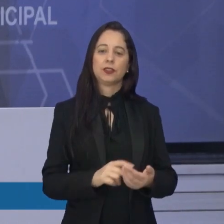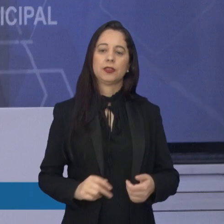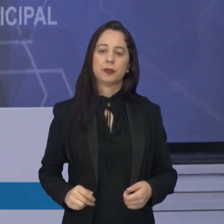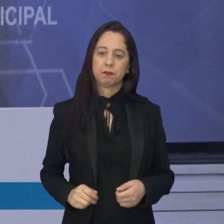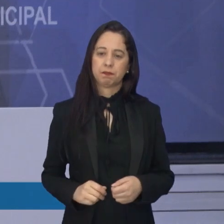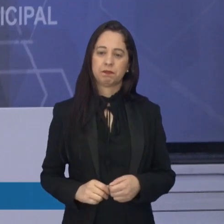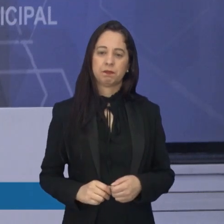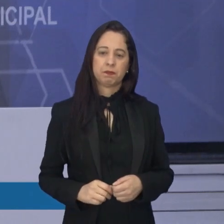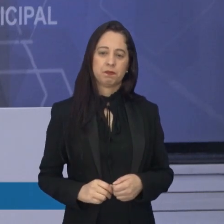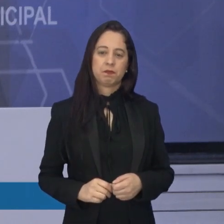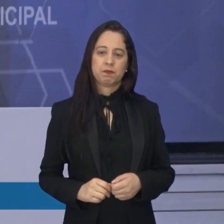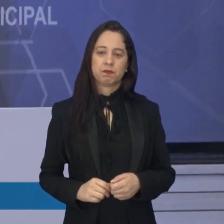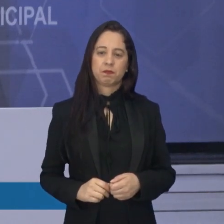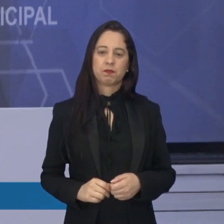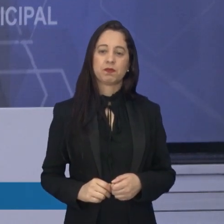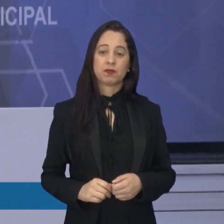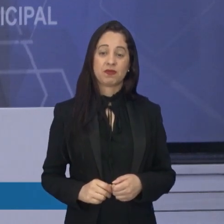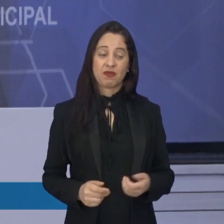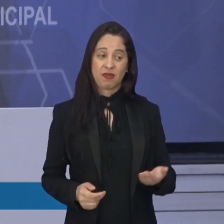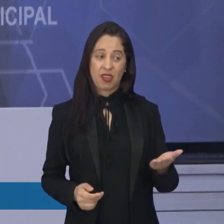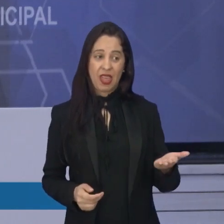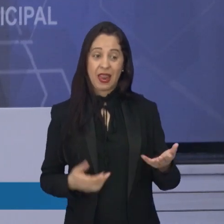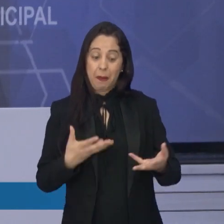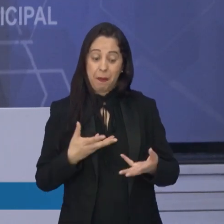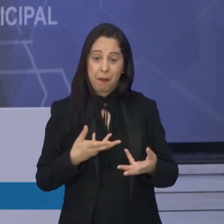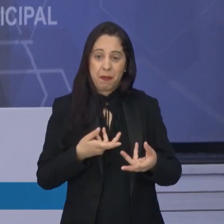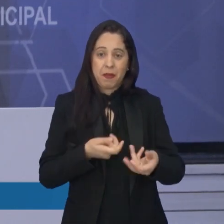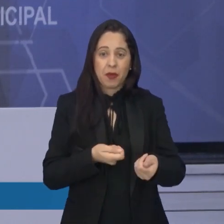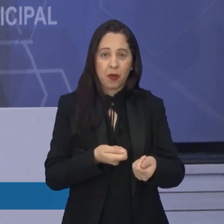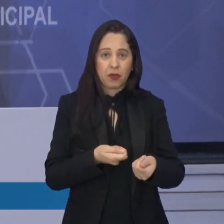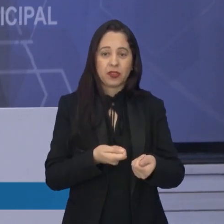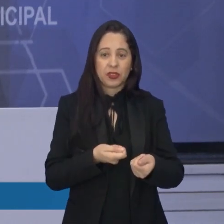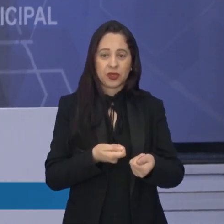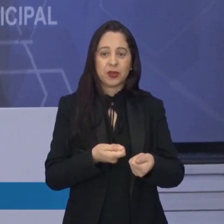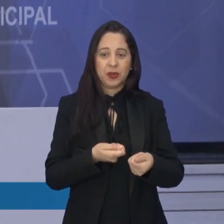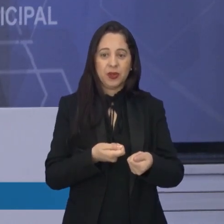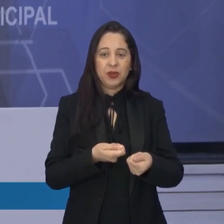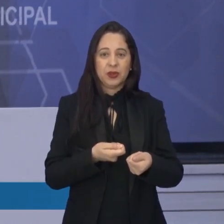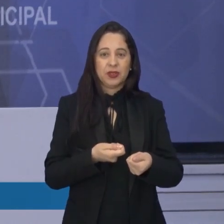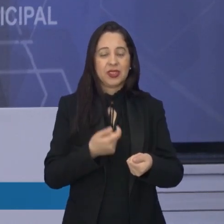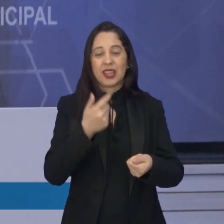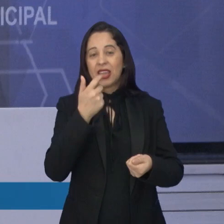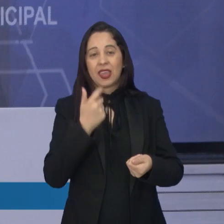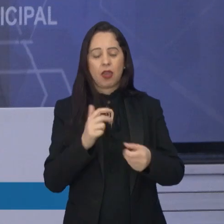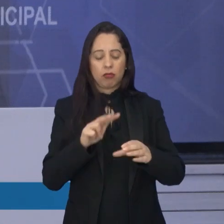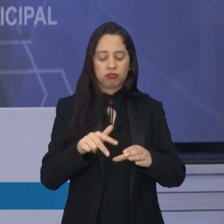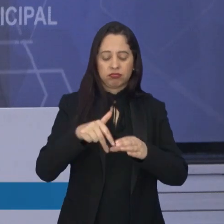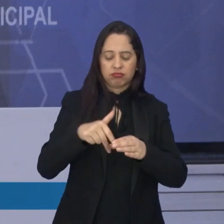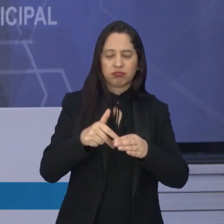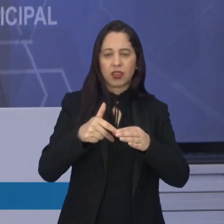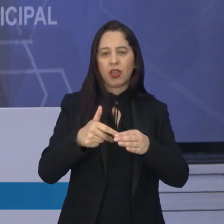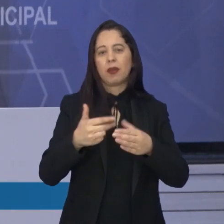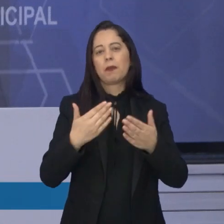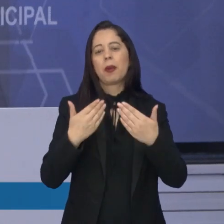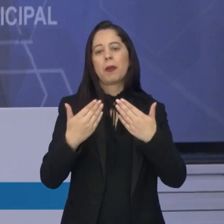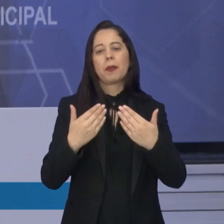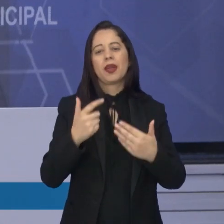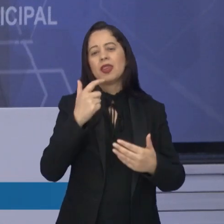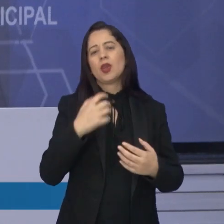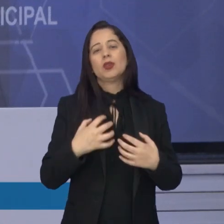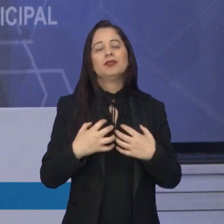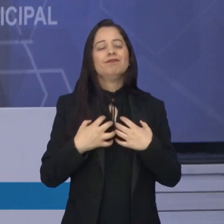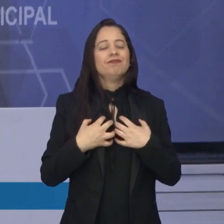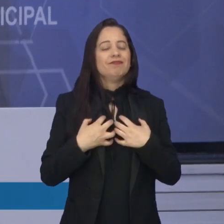E quando a Fernanda me convidou para fazer essa apresentação, eu fiquei